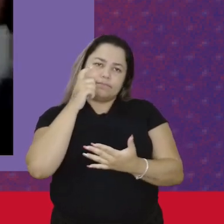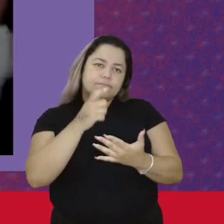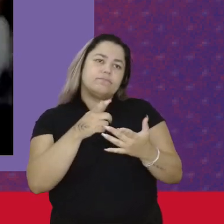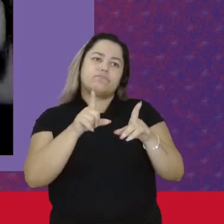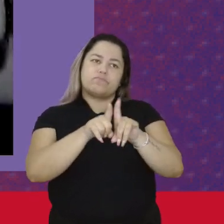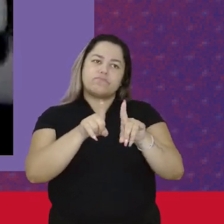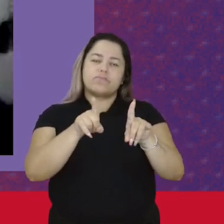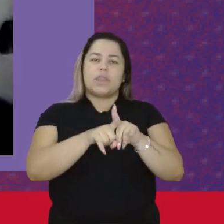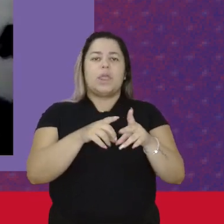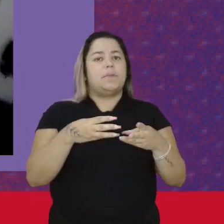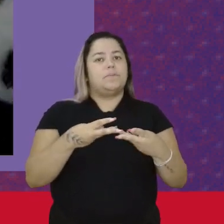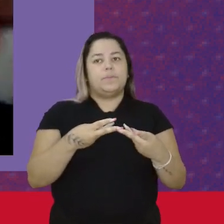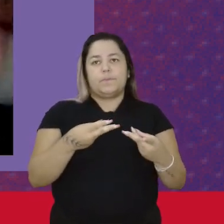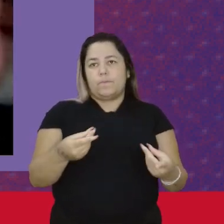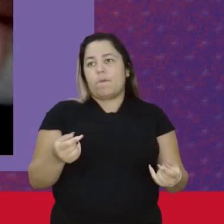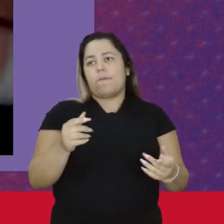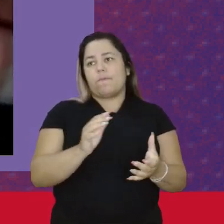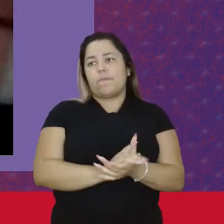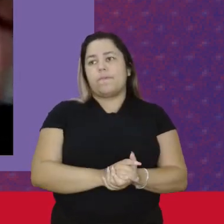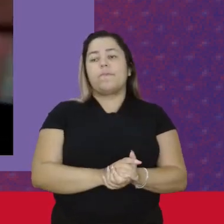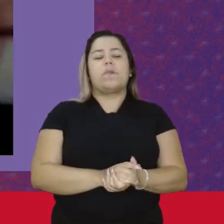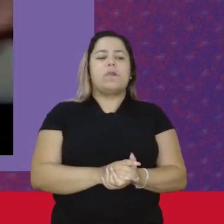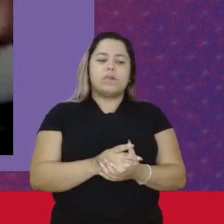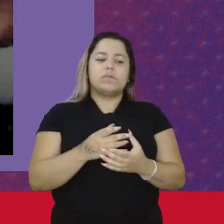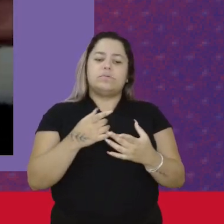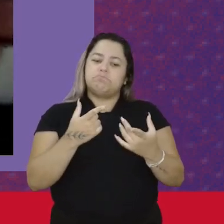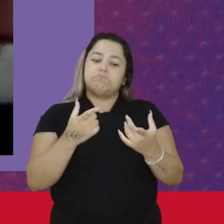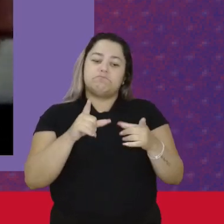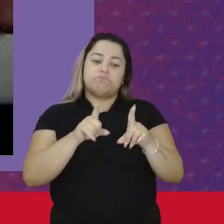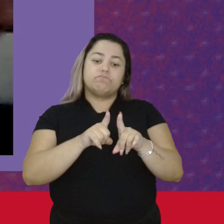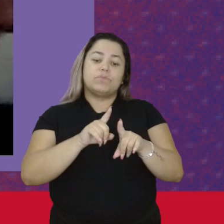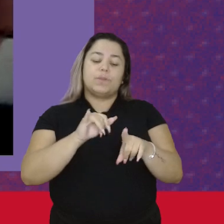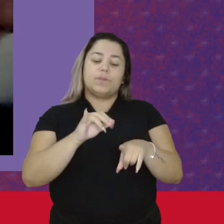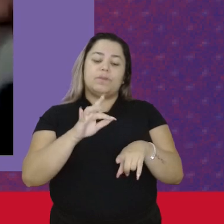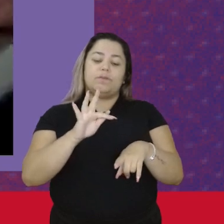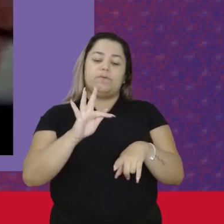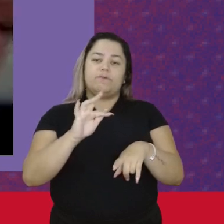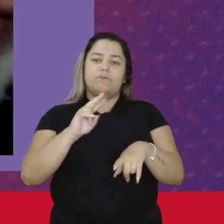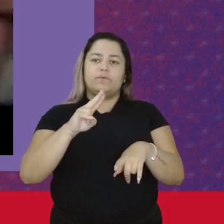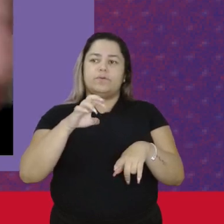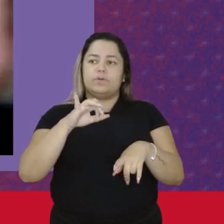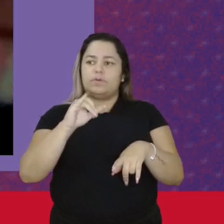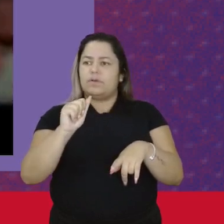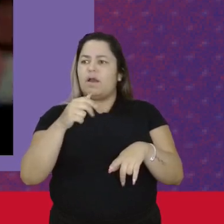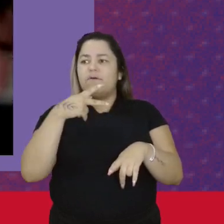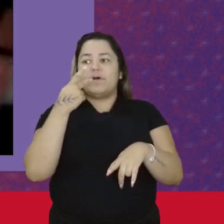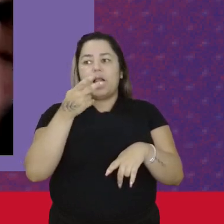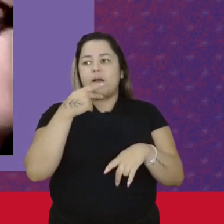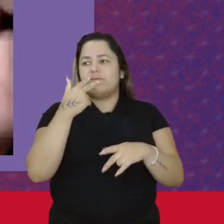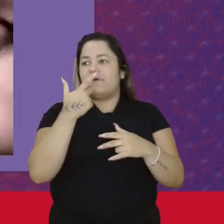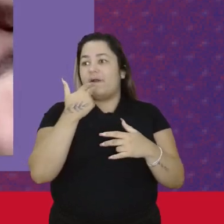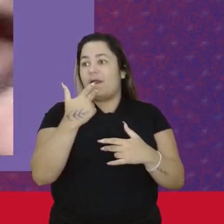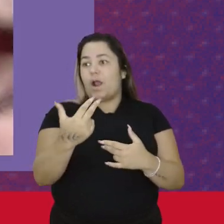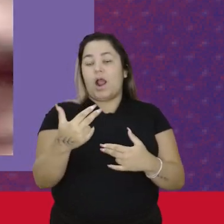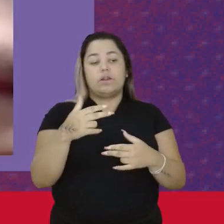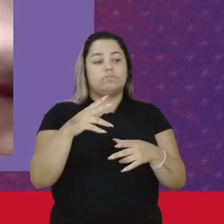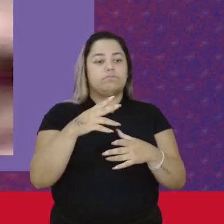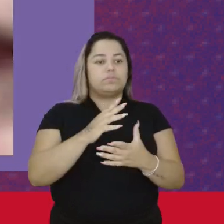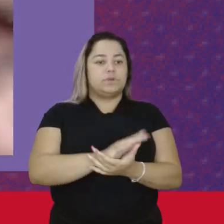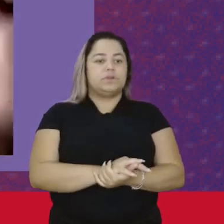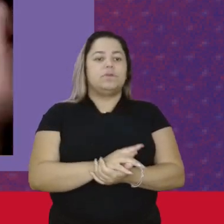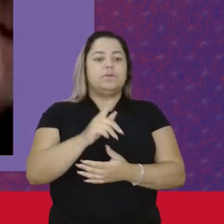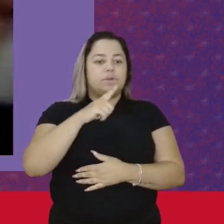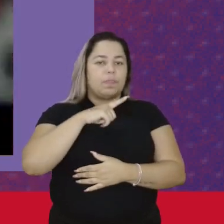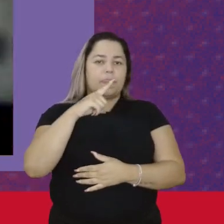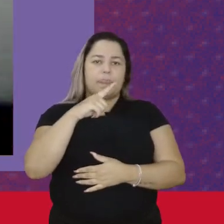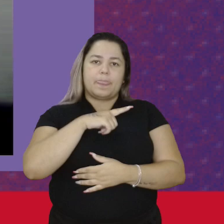ela tem muita influência, né? Era uma pessoa que falava várias línguas, tal, não sei o quê, então ela tinha também